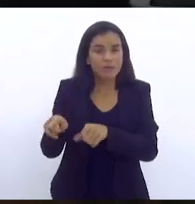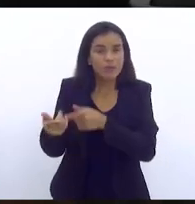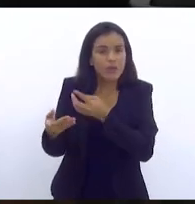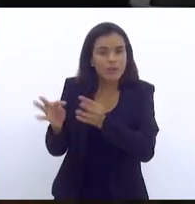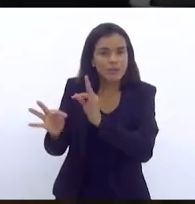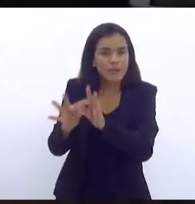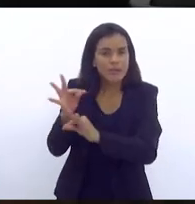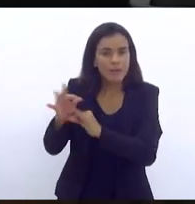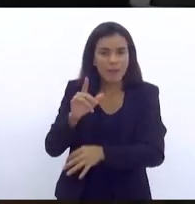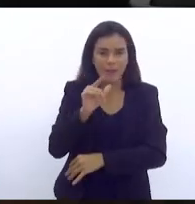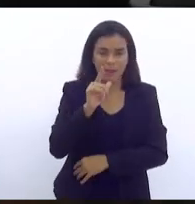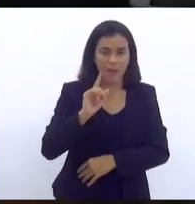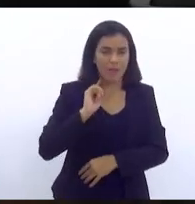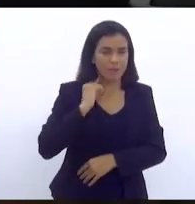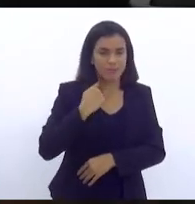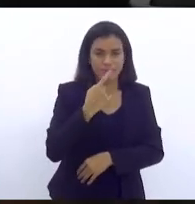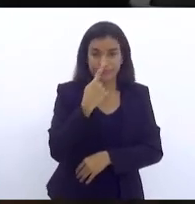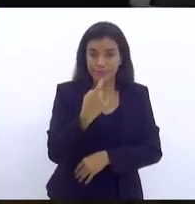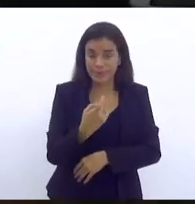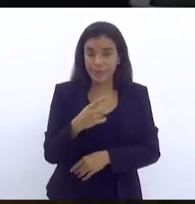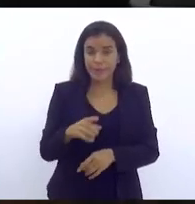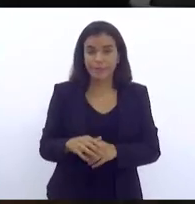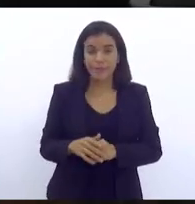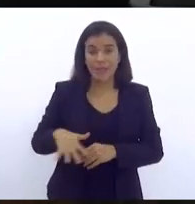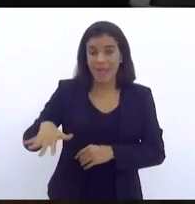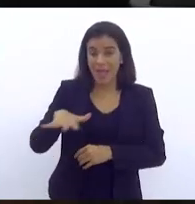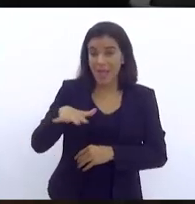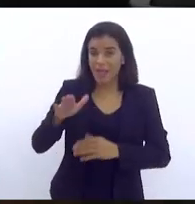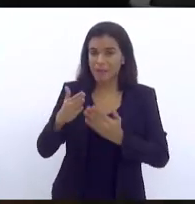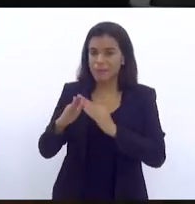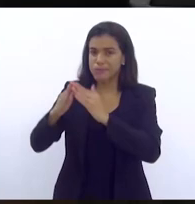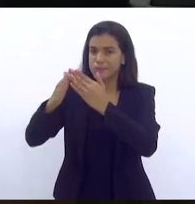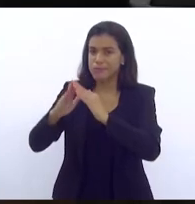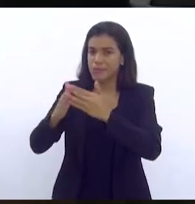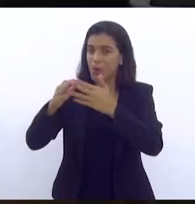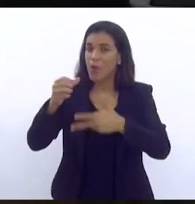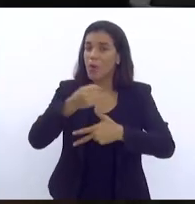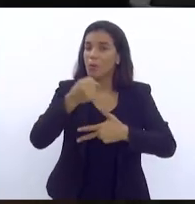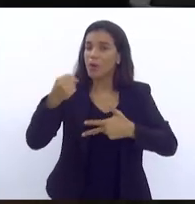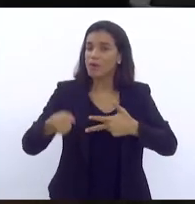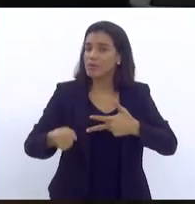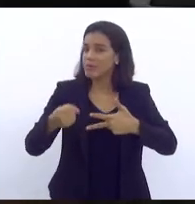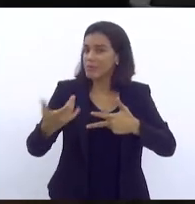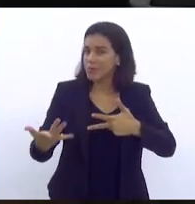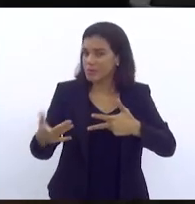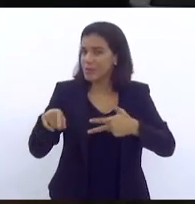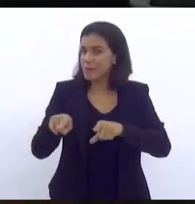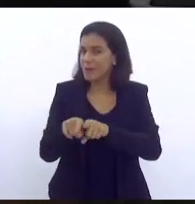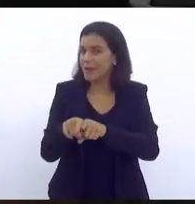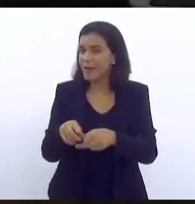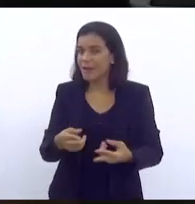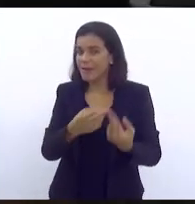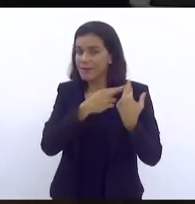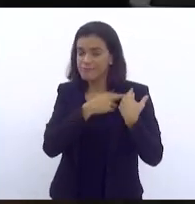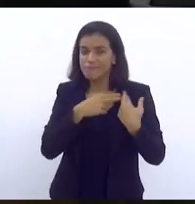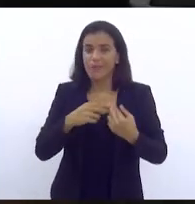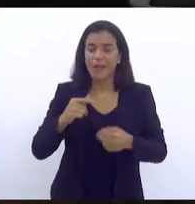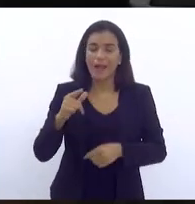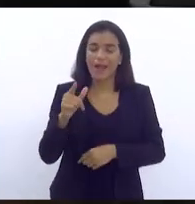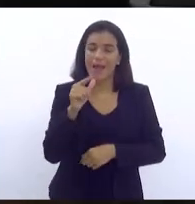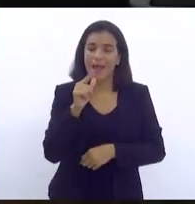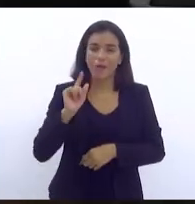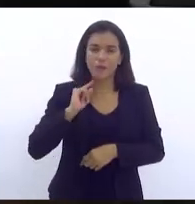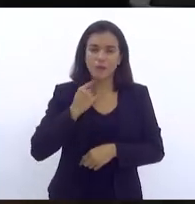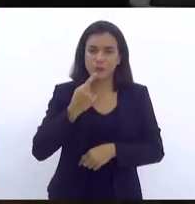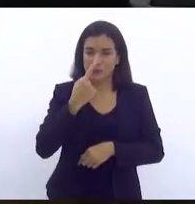eh individualmente ou enquanto comunidade não poder público pela poluição dos rios e da Bahia Então